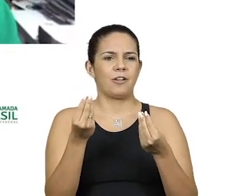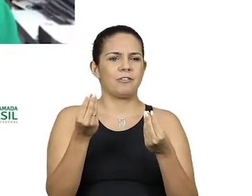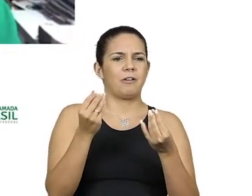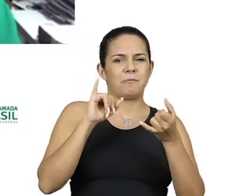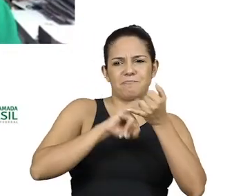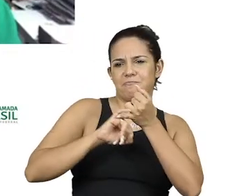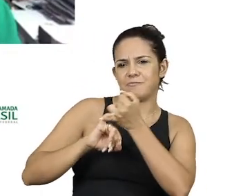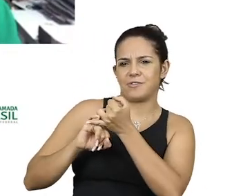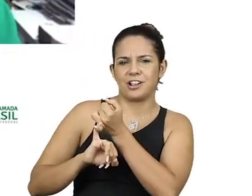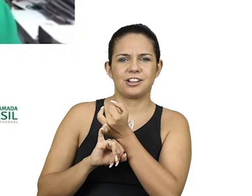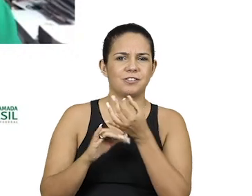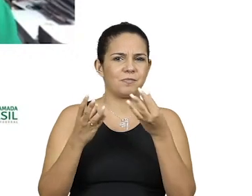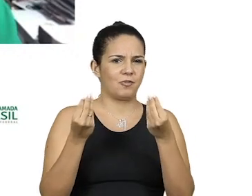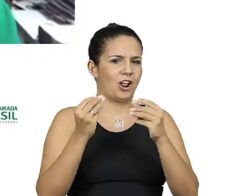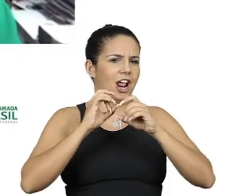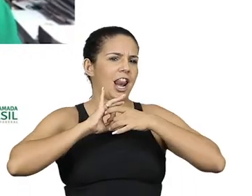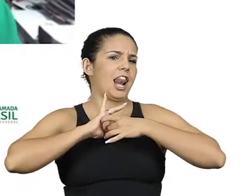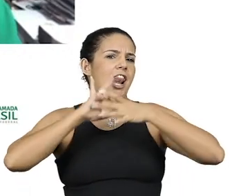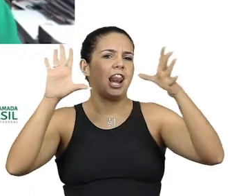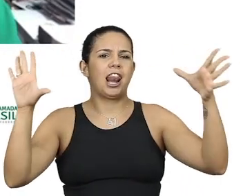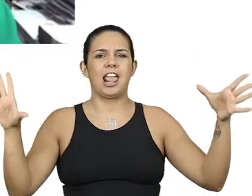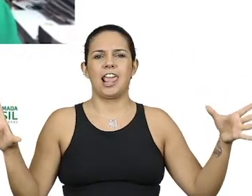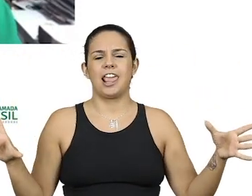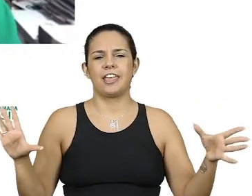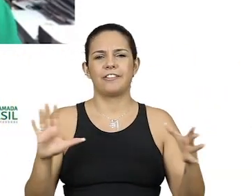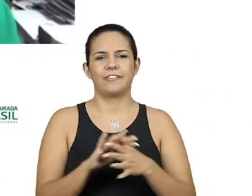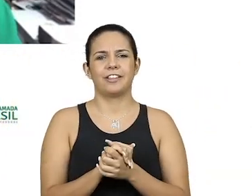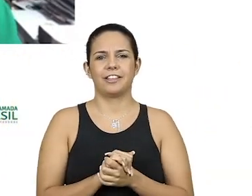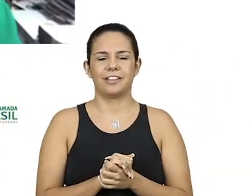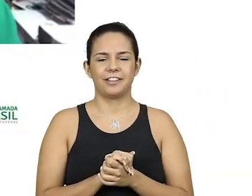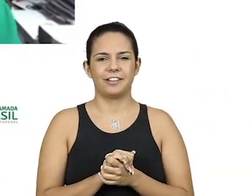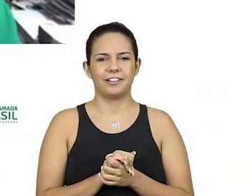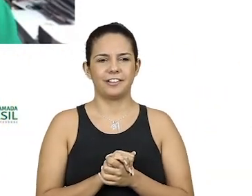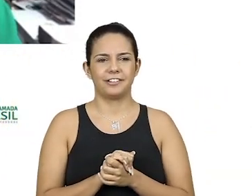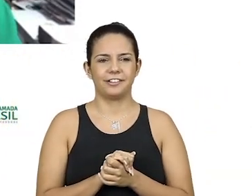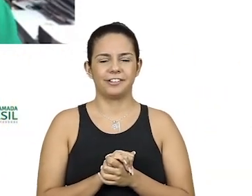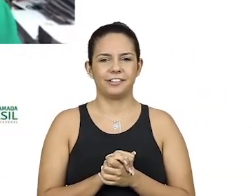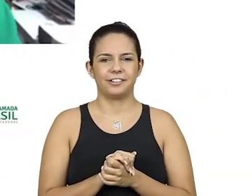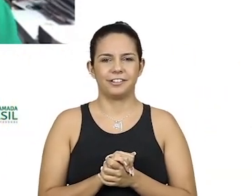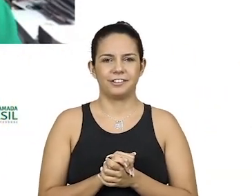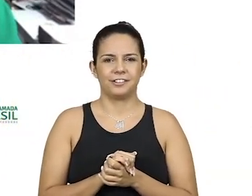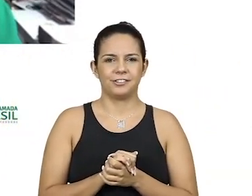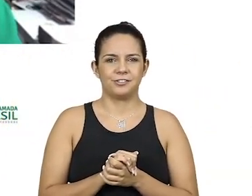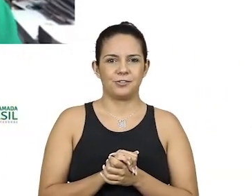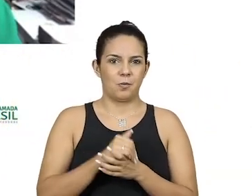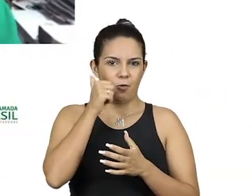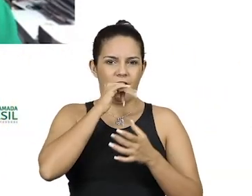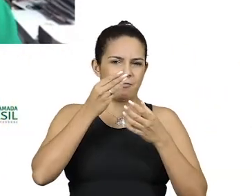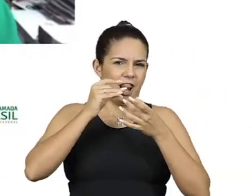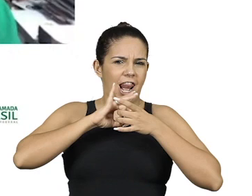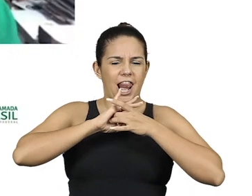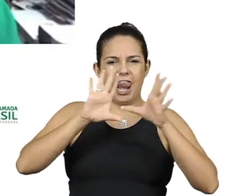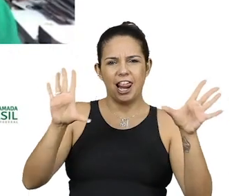casos, muita liberdade com o sexo oposto.